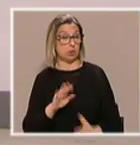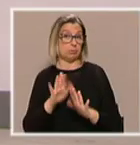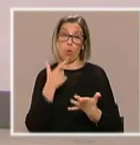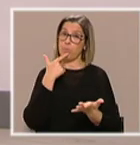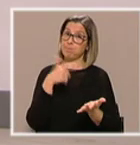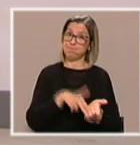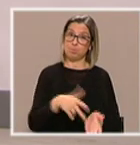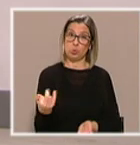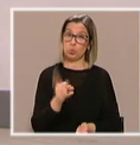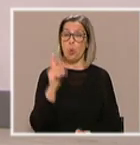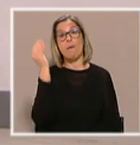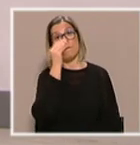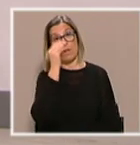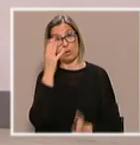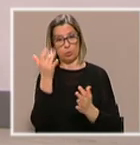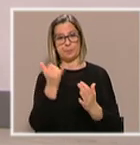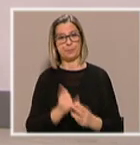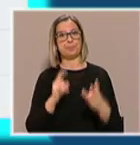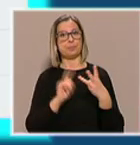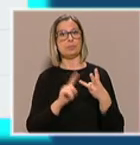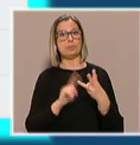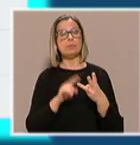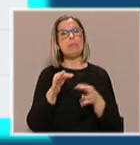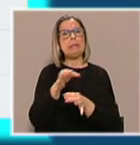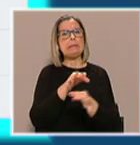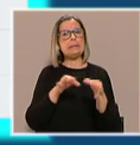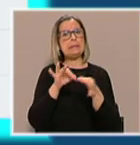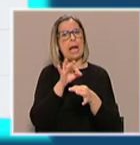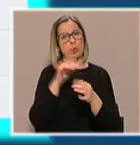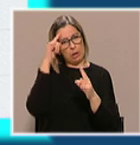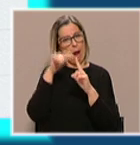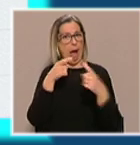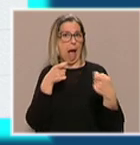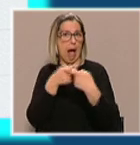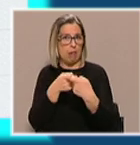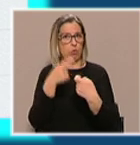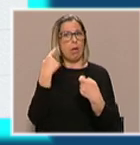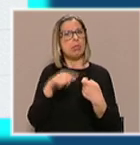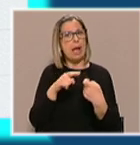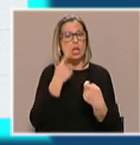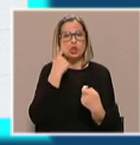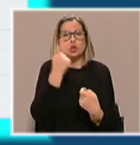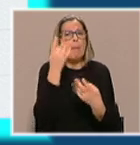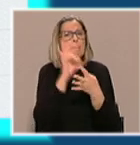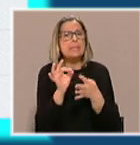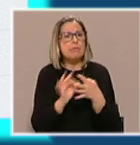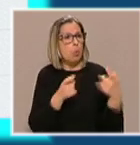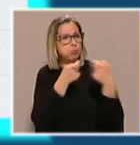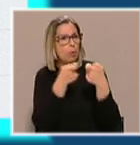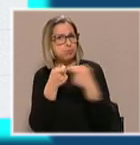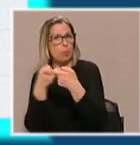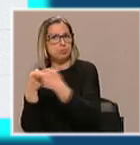As células-alvo possuem receptores específicos para determinadas hormonas.